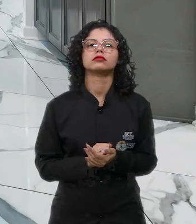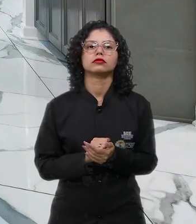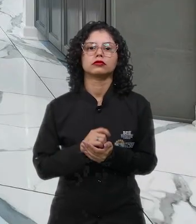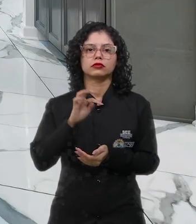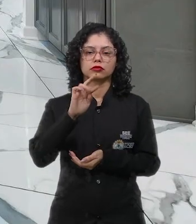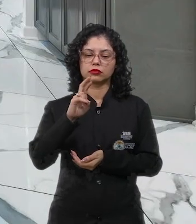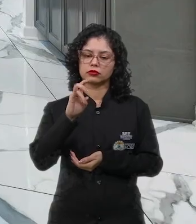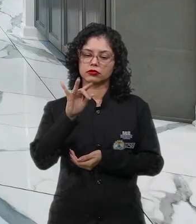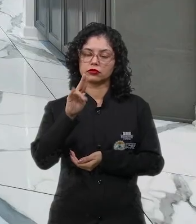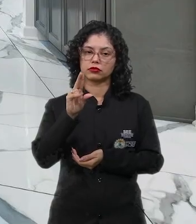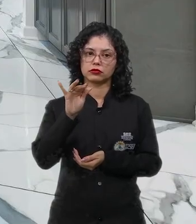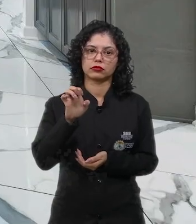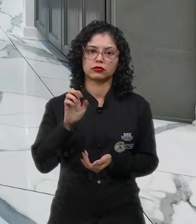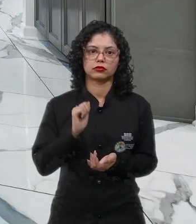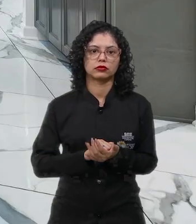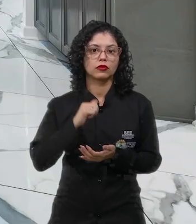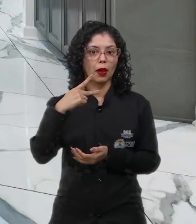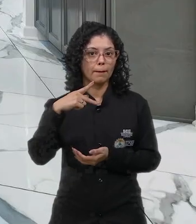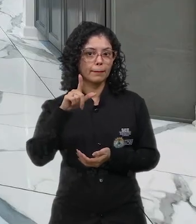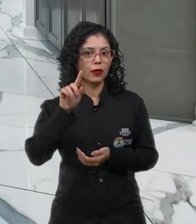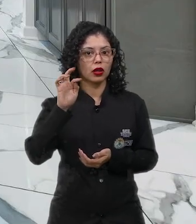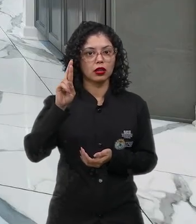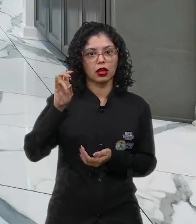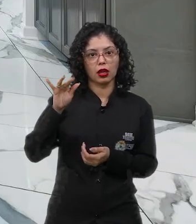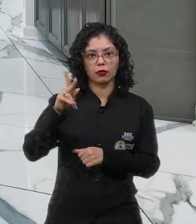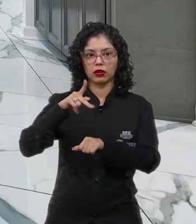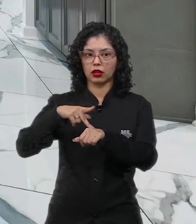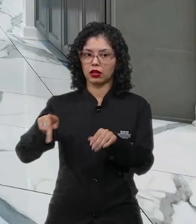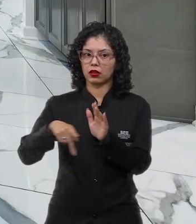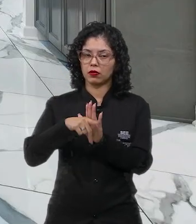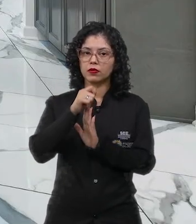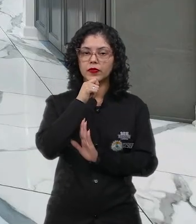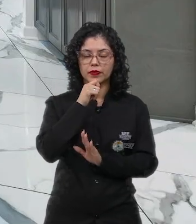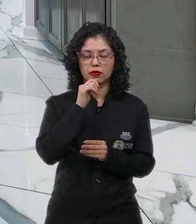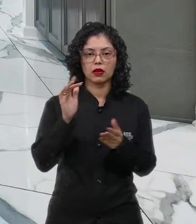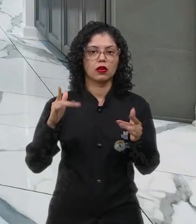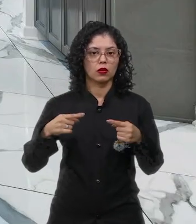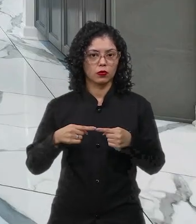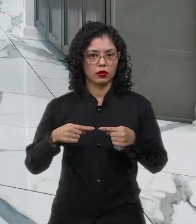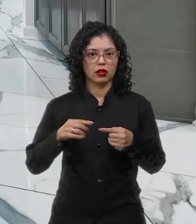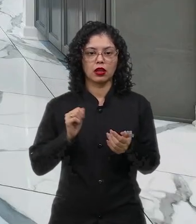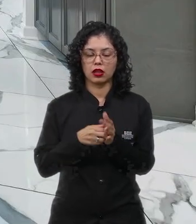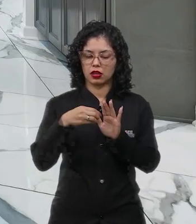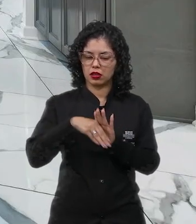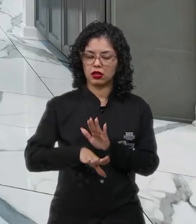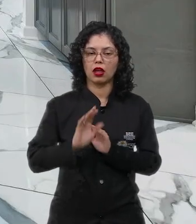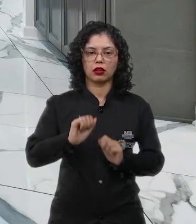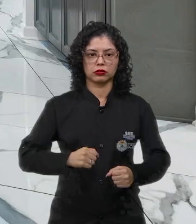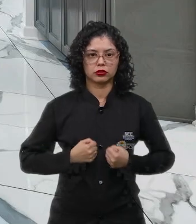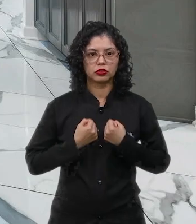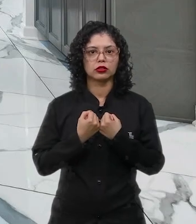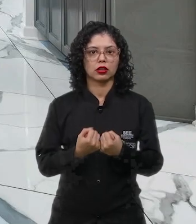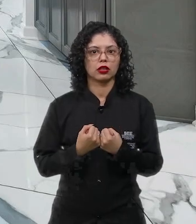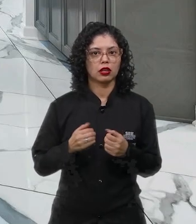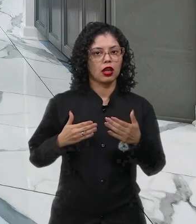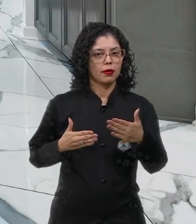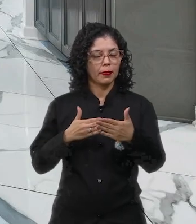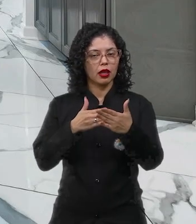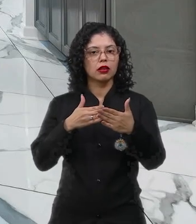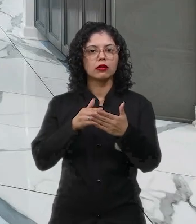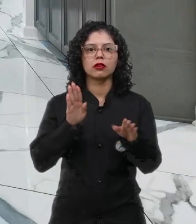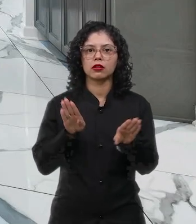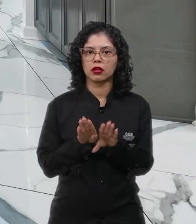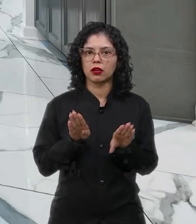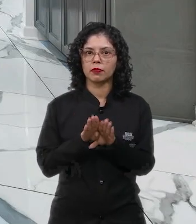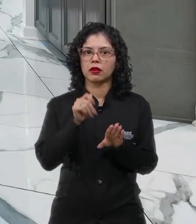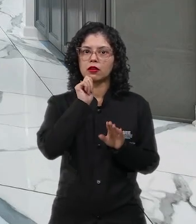transparentes, então elas são de policarbonato, que é o PC, que vai combinar ali a transferência com a alta resistência, né, a impactos, e também